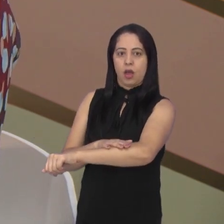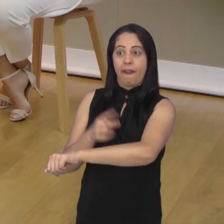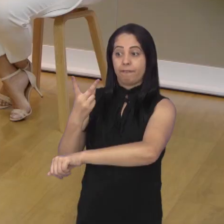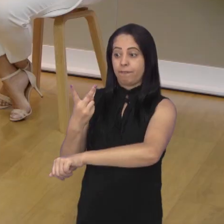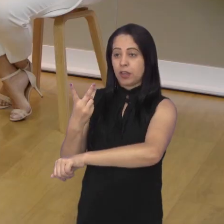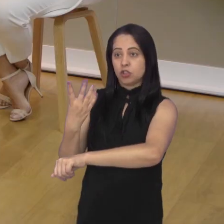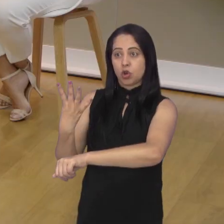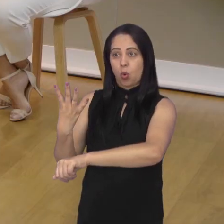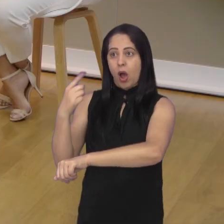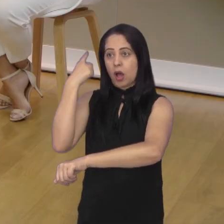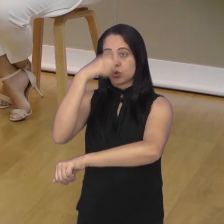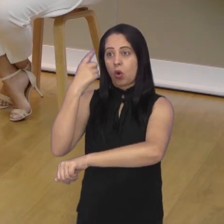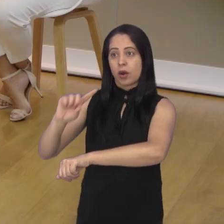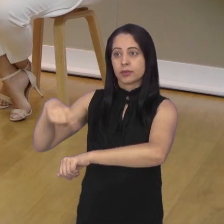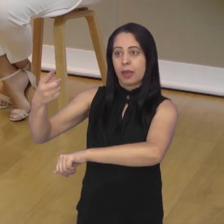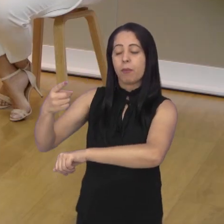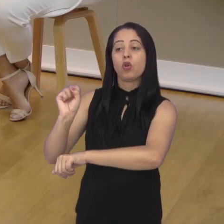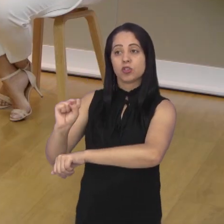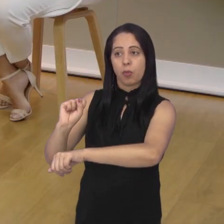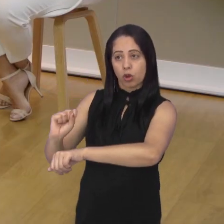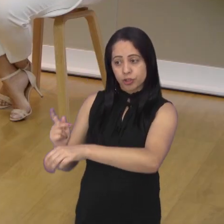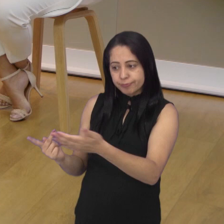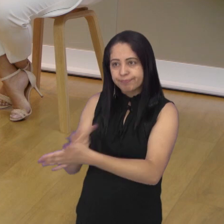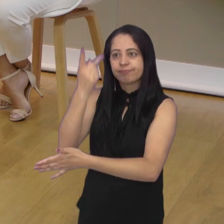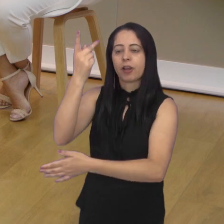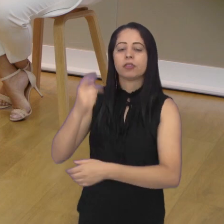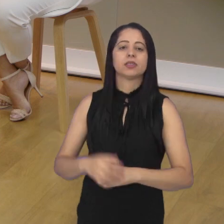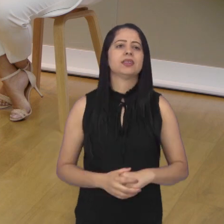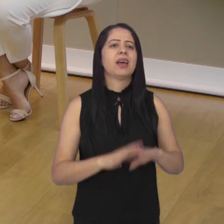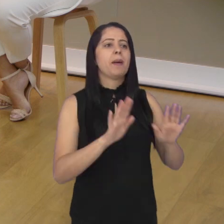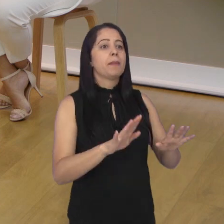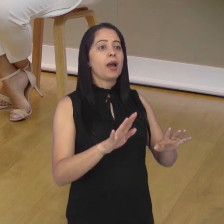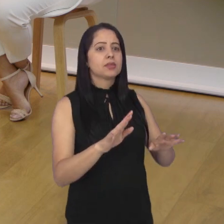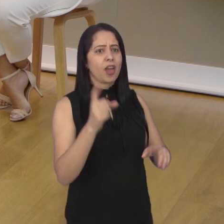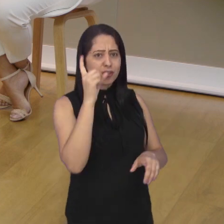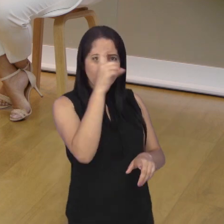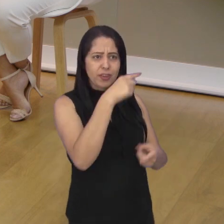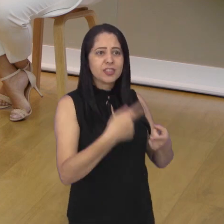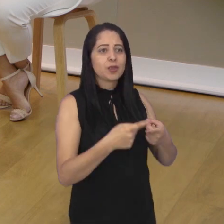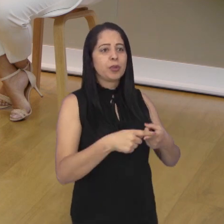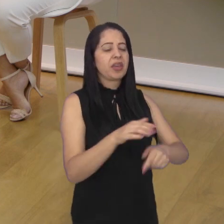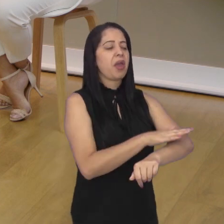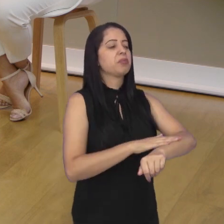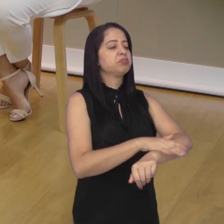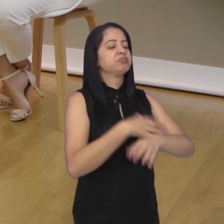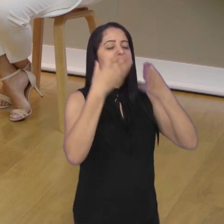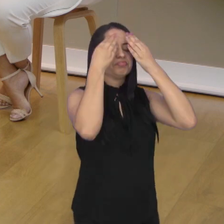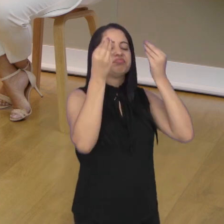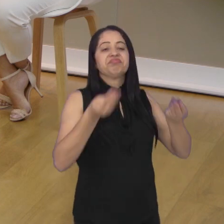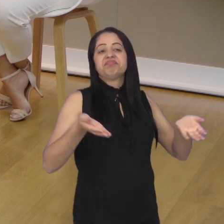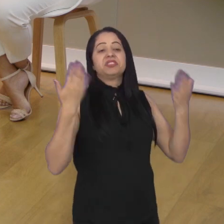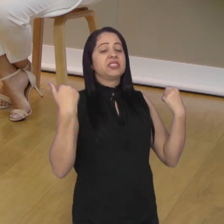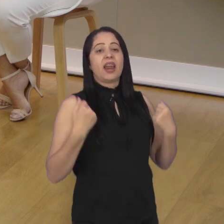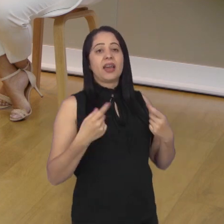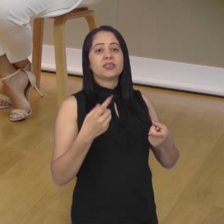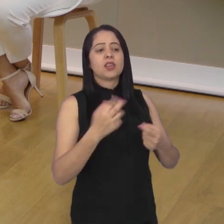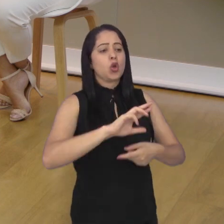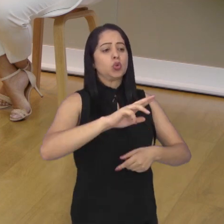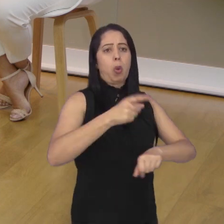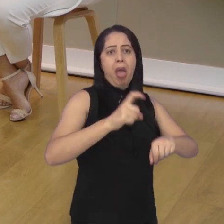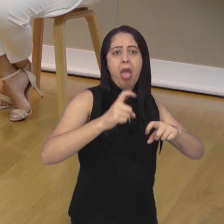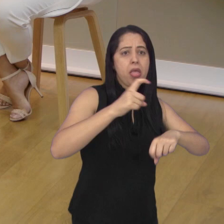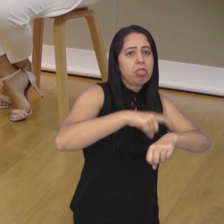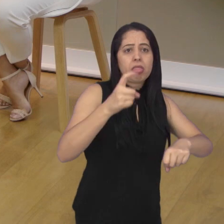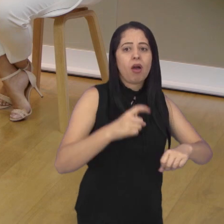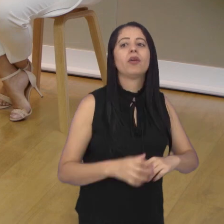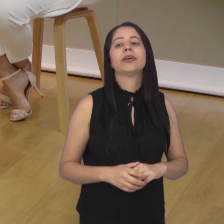fica até difícil lembrar. Fica. Porque como que você vai, você precisa buscar na memória qual foi o produto que provocou, que passou. Porque não é imediato. Não